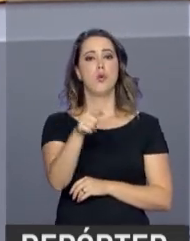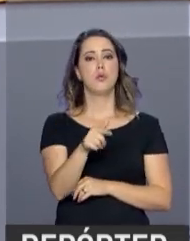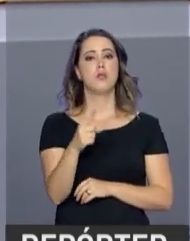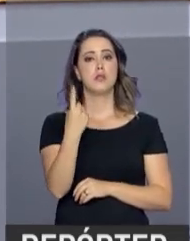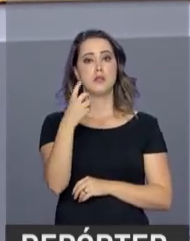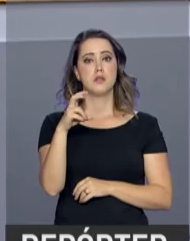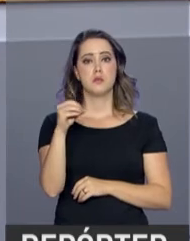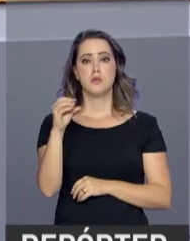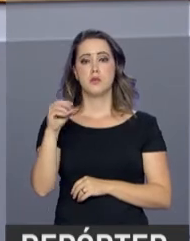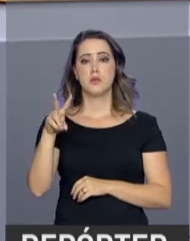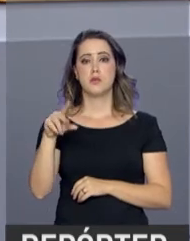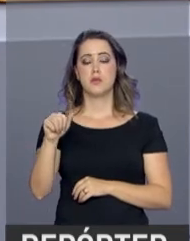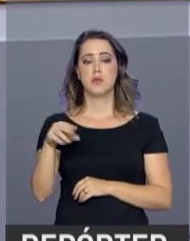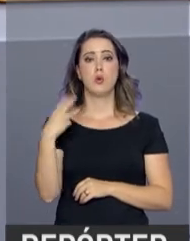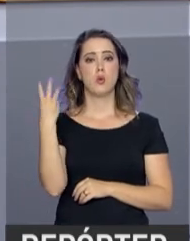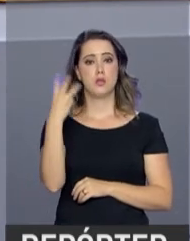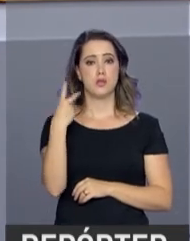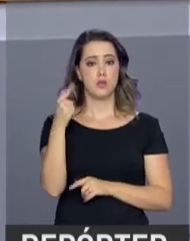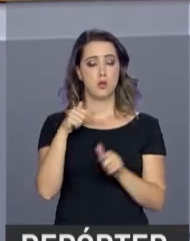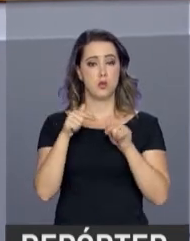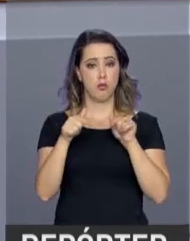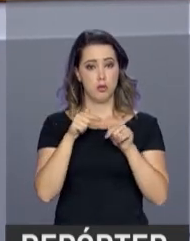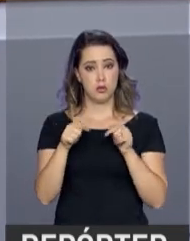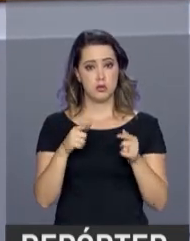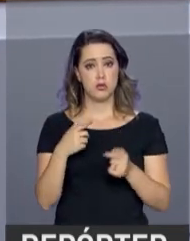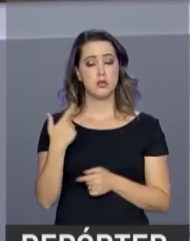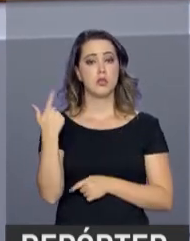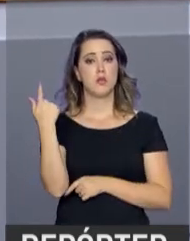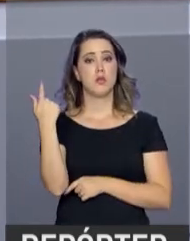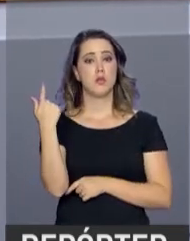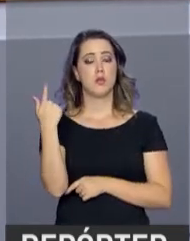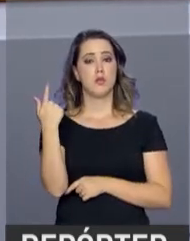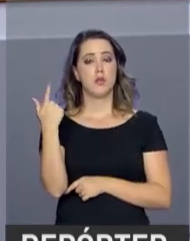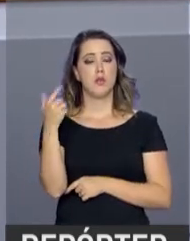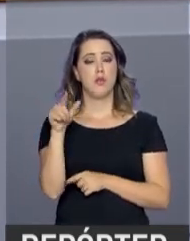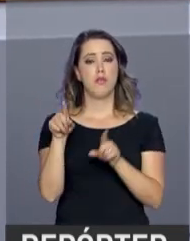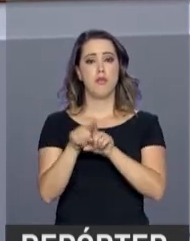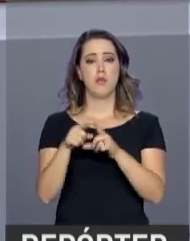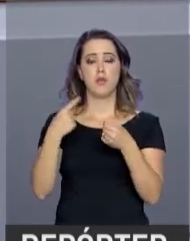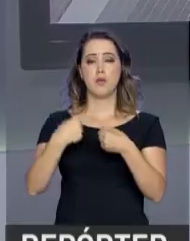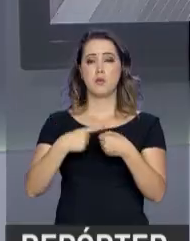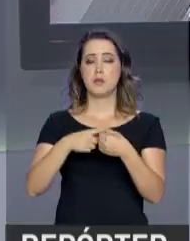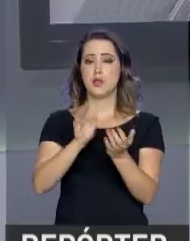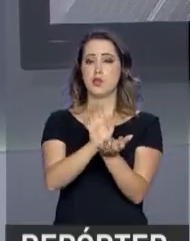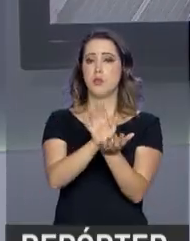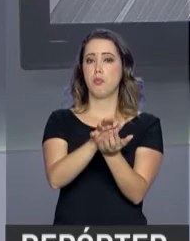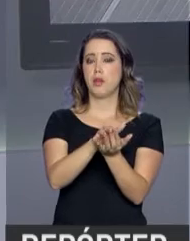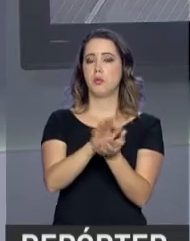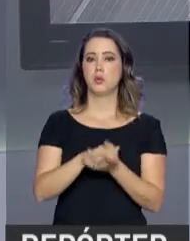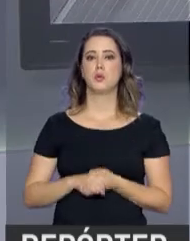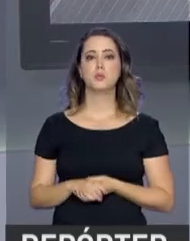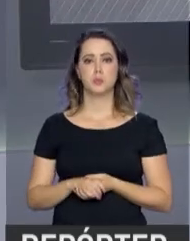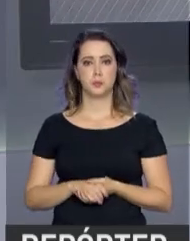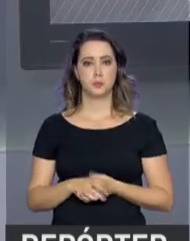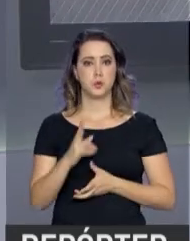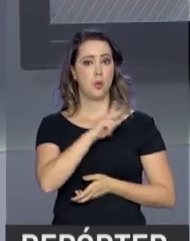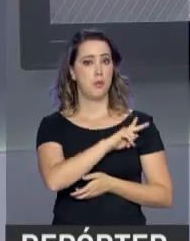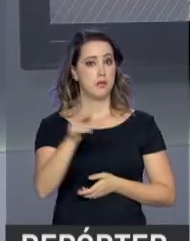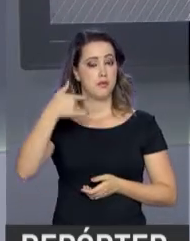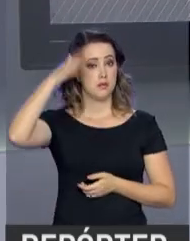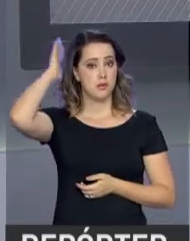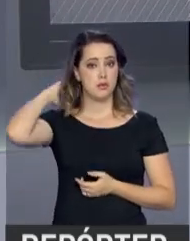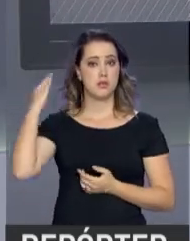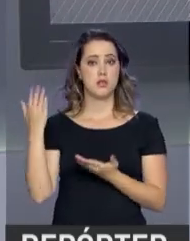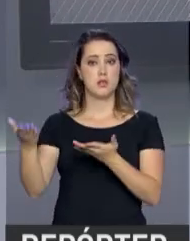emprego com a 3ª jornada de trabalho na fábrica de goiana em pernambuco o presidente michel temer recebeu